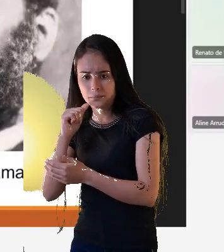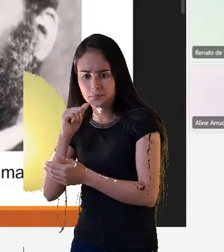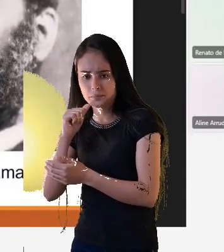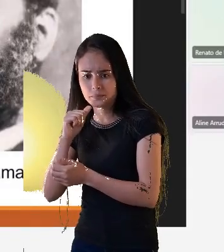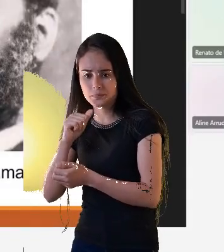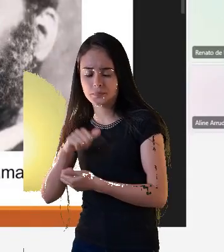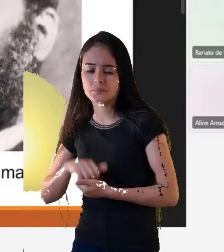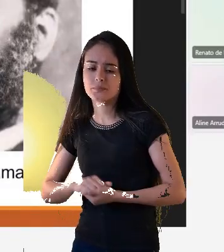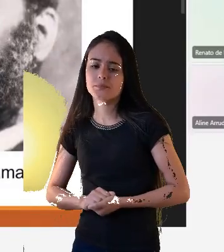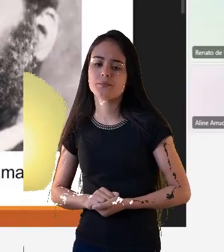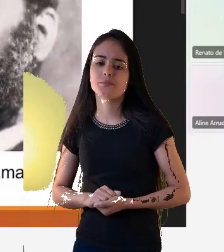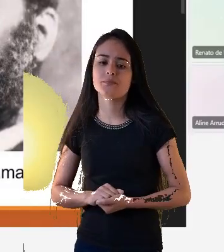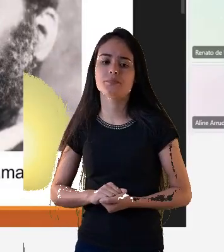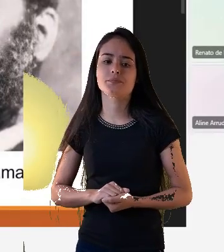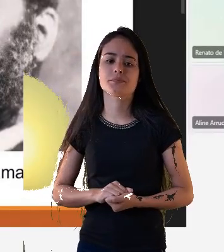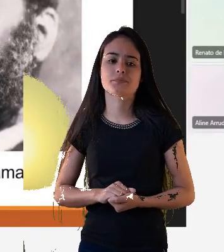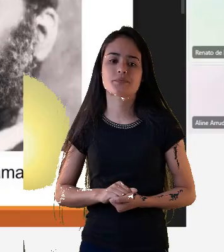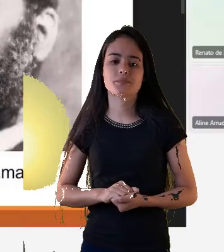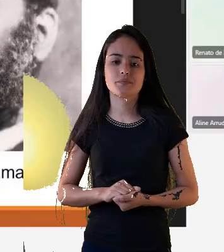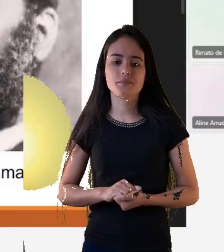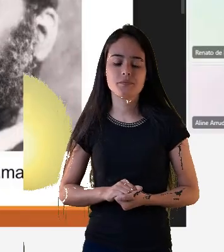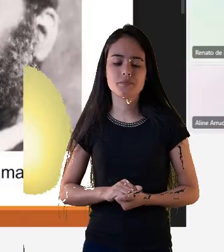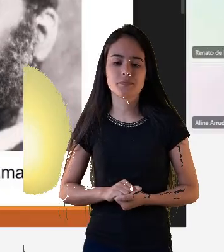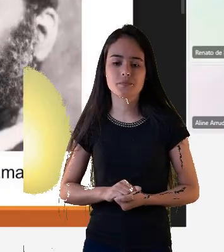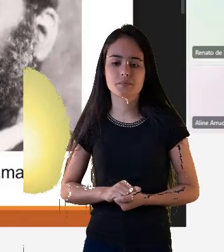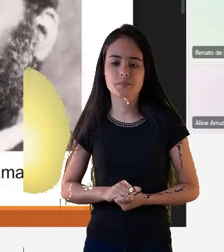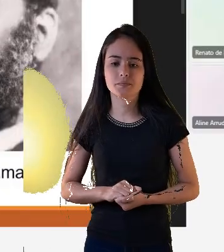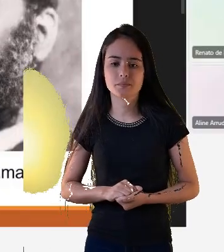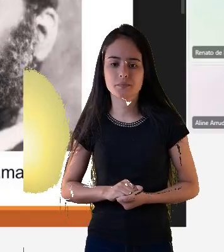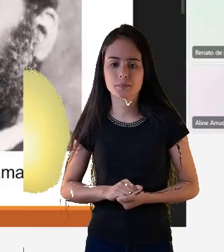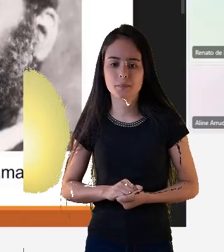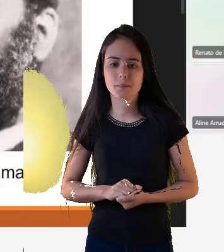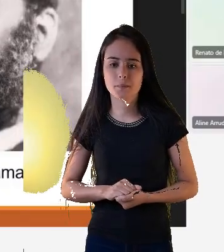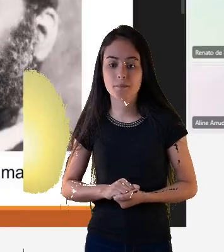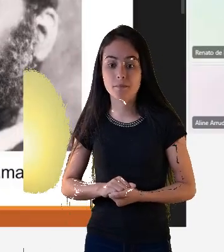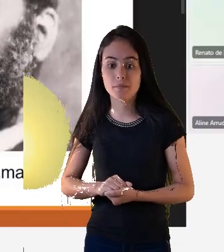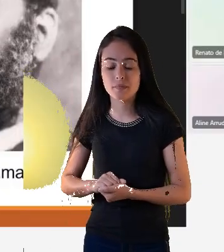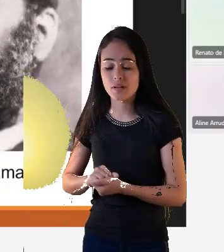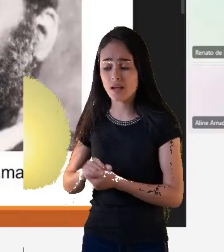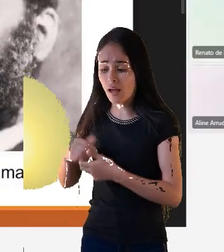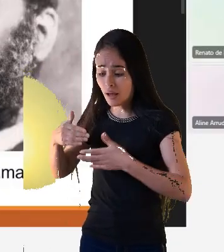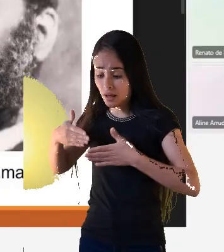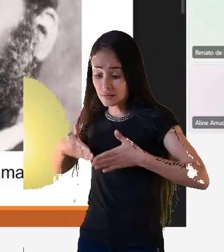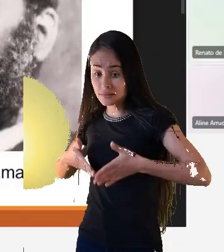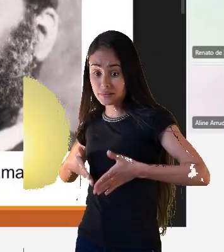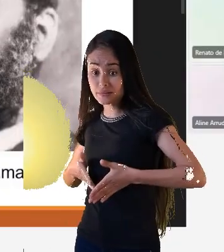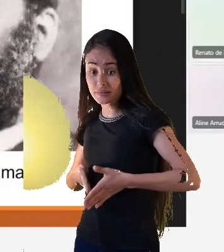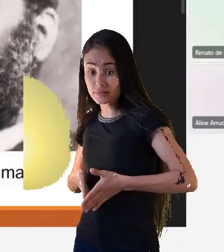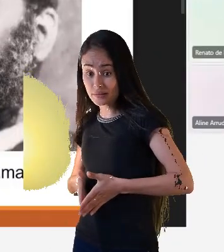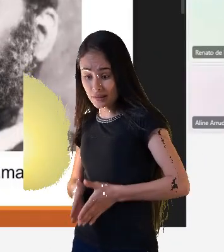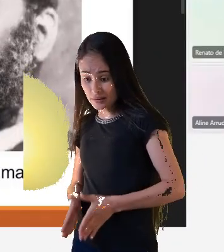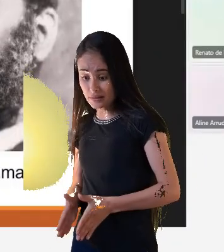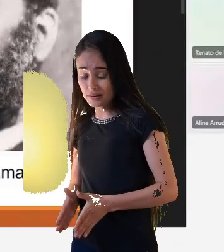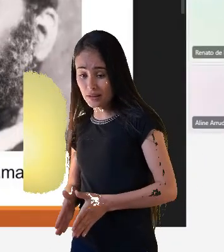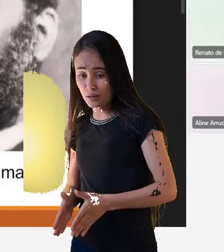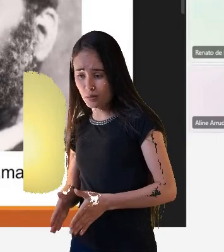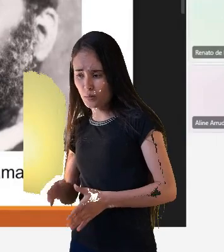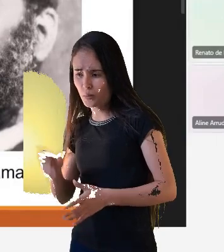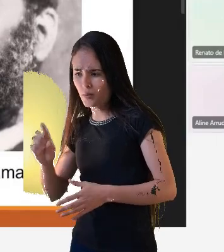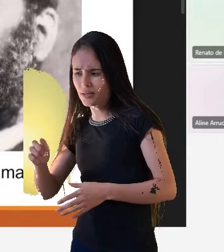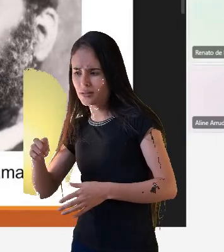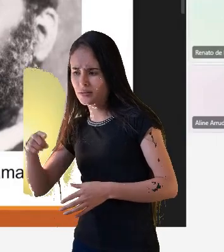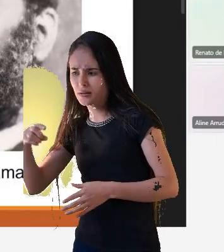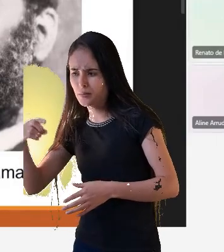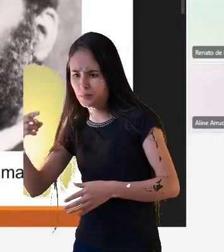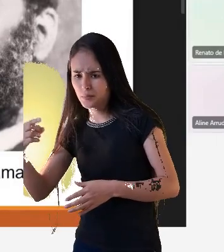sobre a vida da Luísa Maim, né? O Luiz Gama, ele nasceu